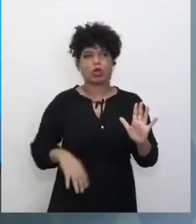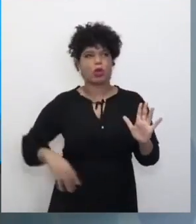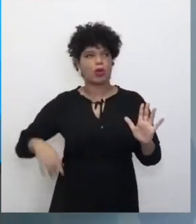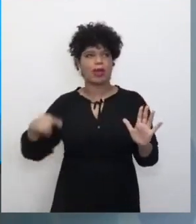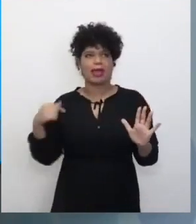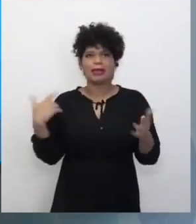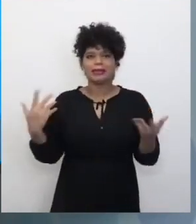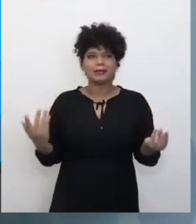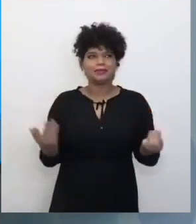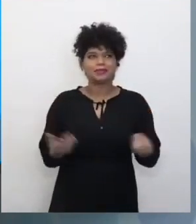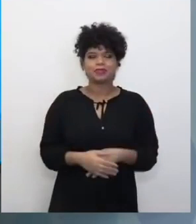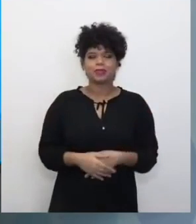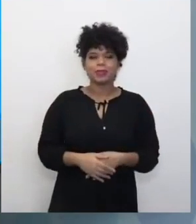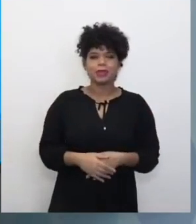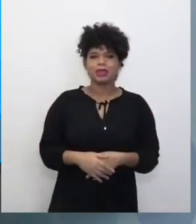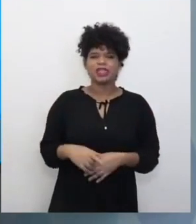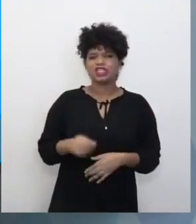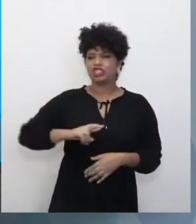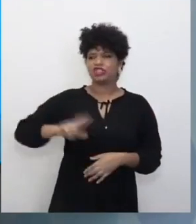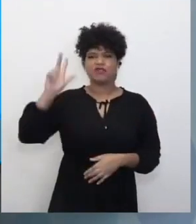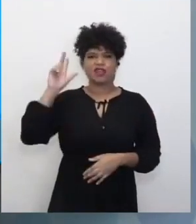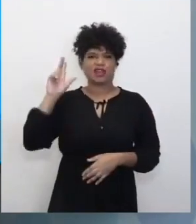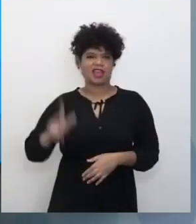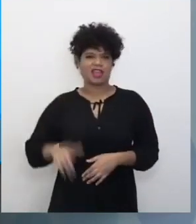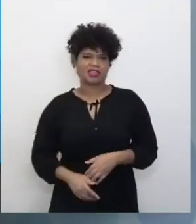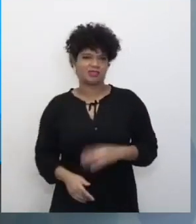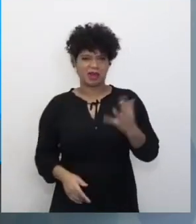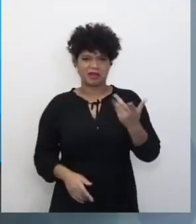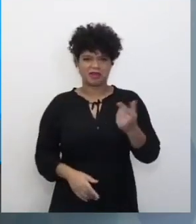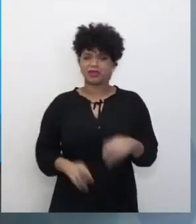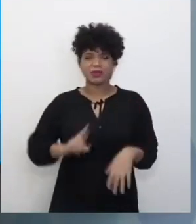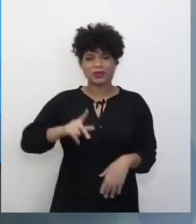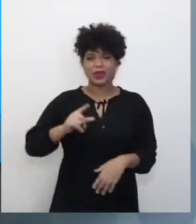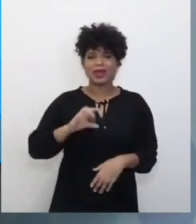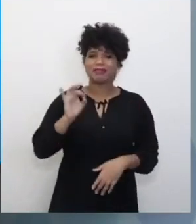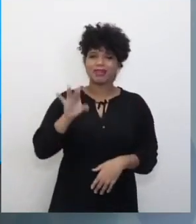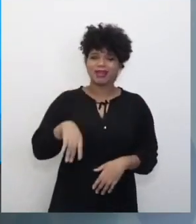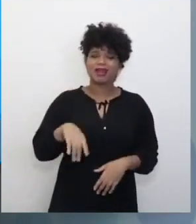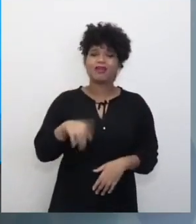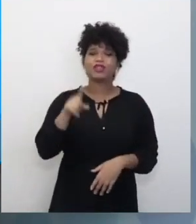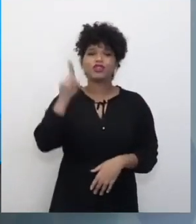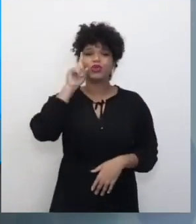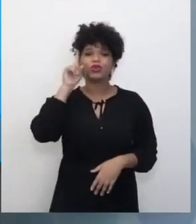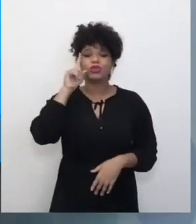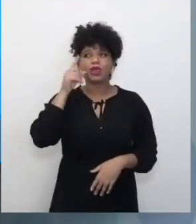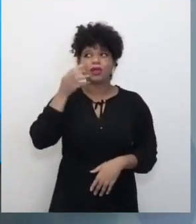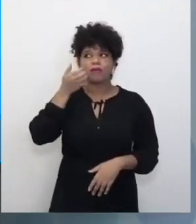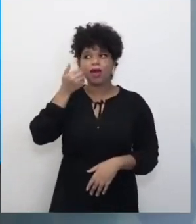lá, excêntrico ou aquele excepcional. Não, você constrói repertório todo dia.